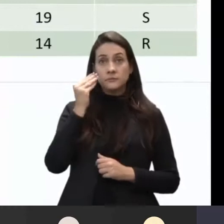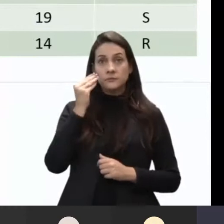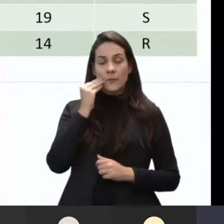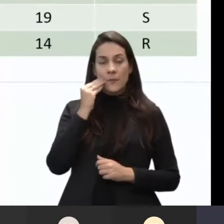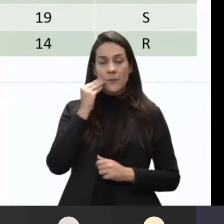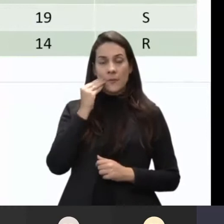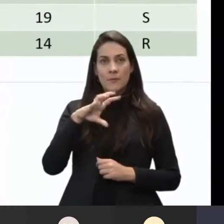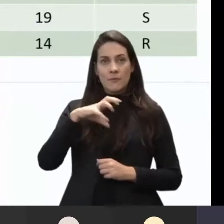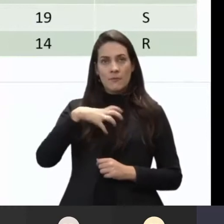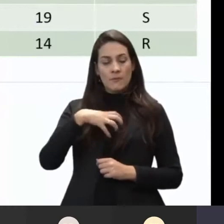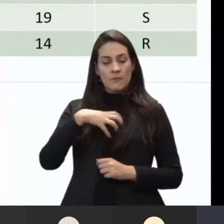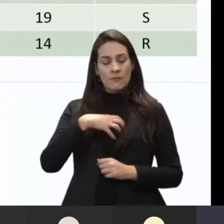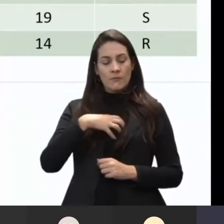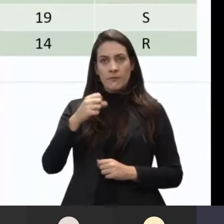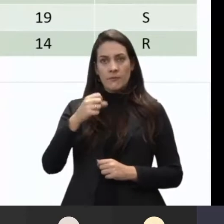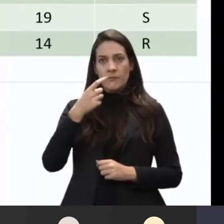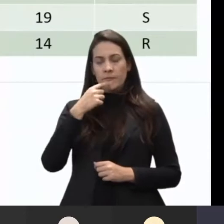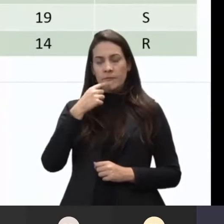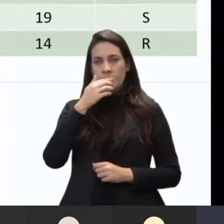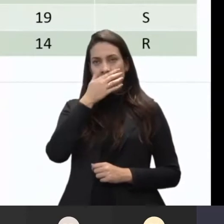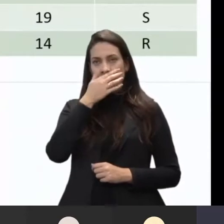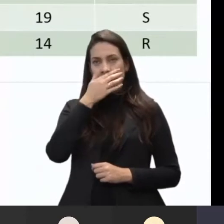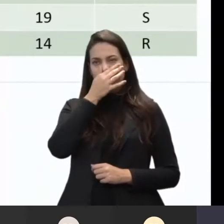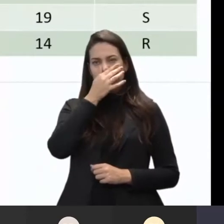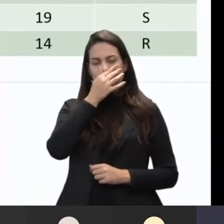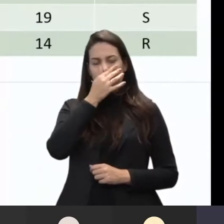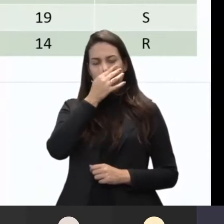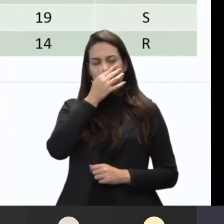da sensibilidade aos antibióticos, aos